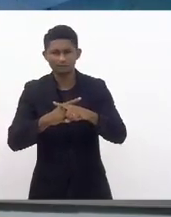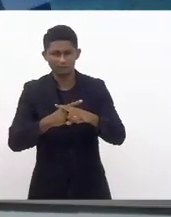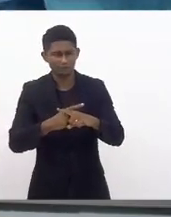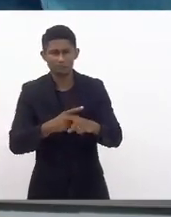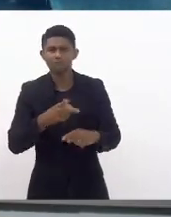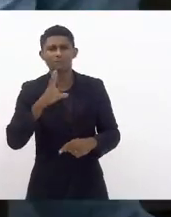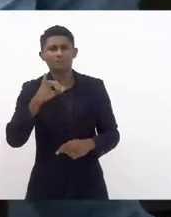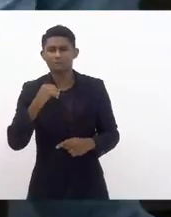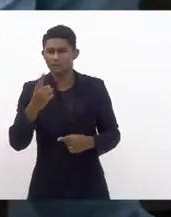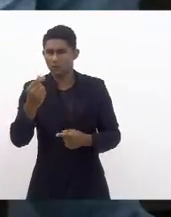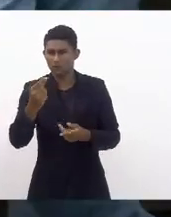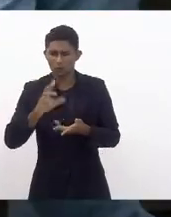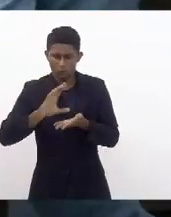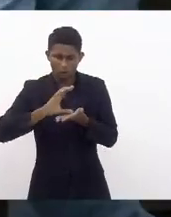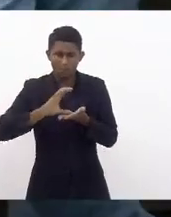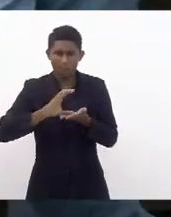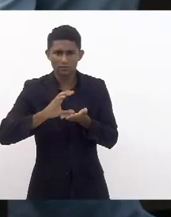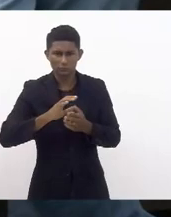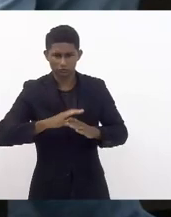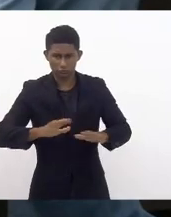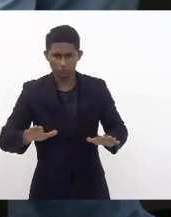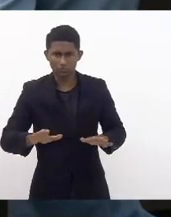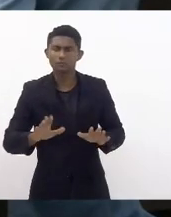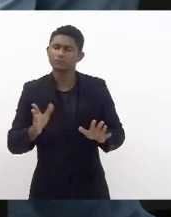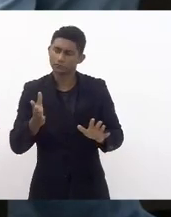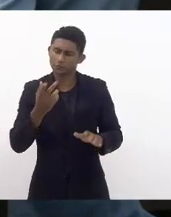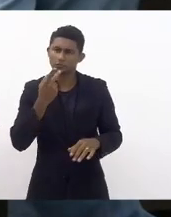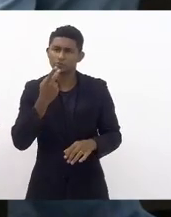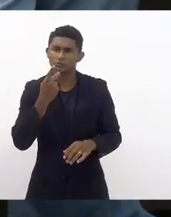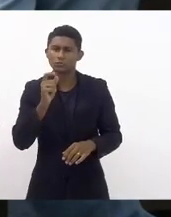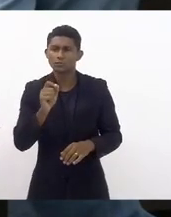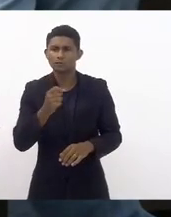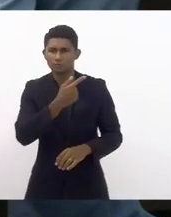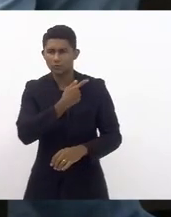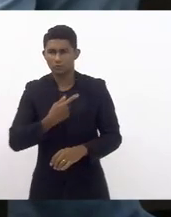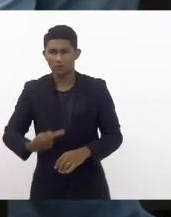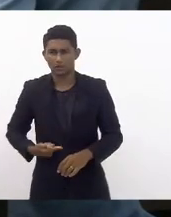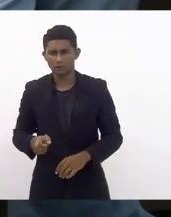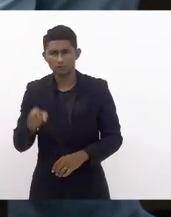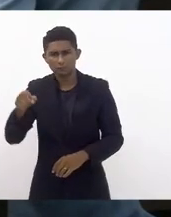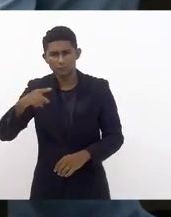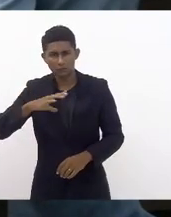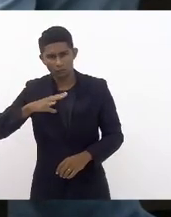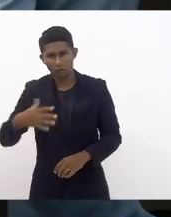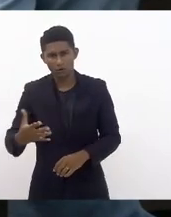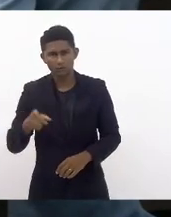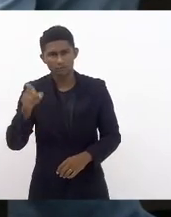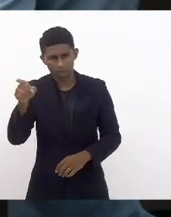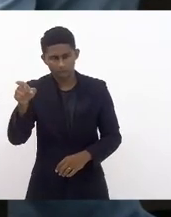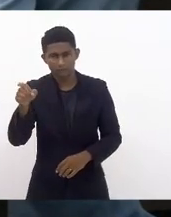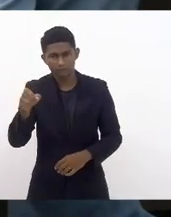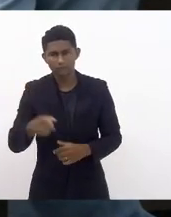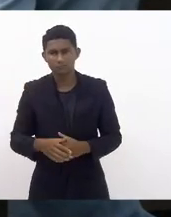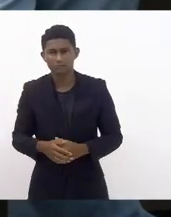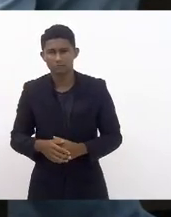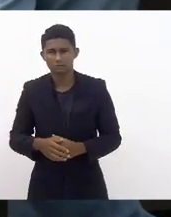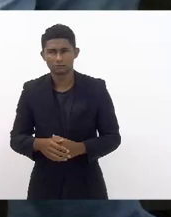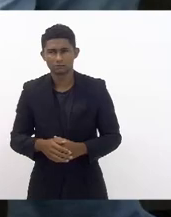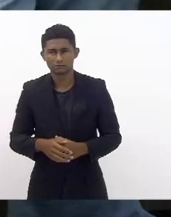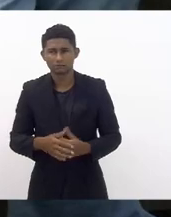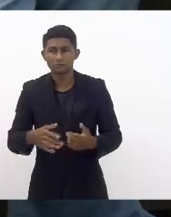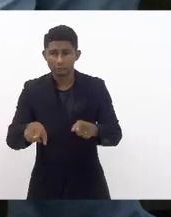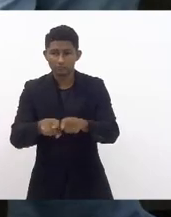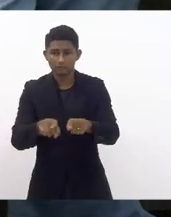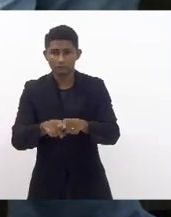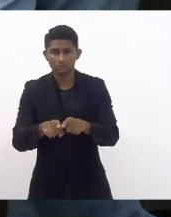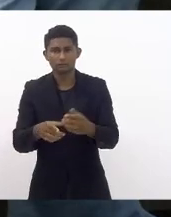orçamento, e aí tenho que honrar a coragem do governador Cláudio Castro e a coragem do